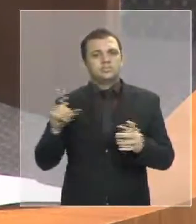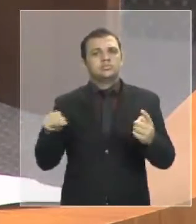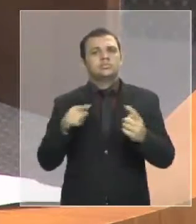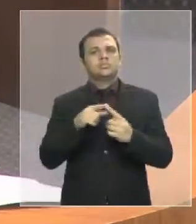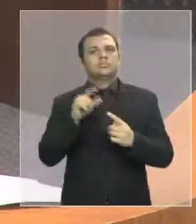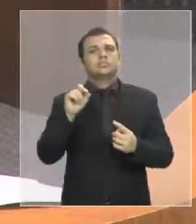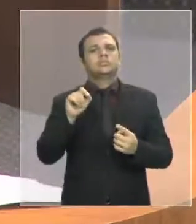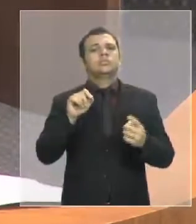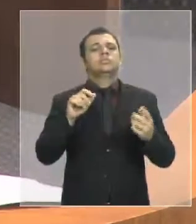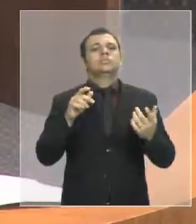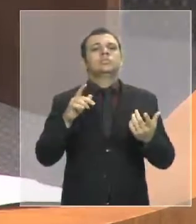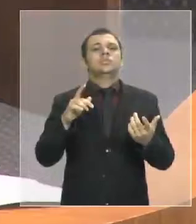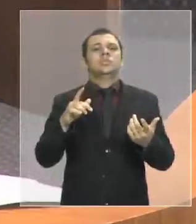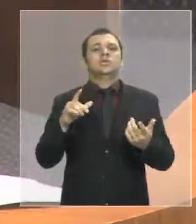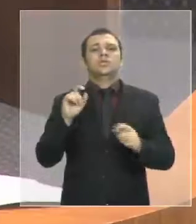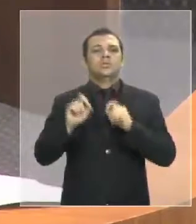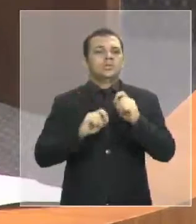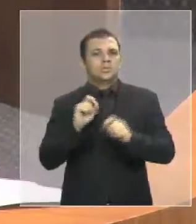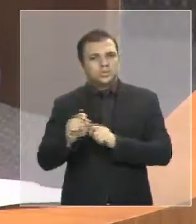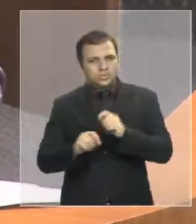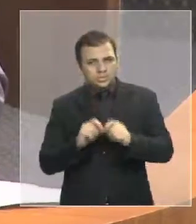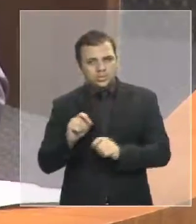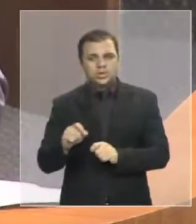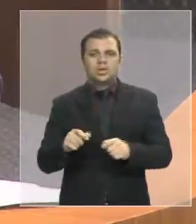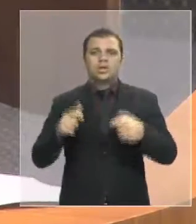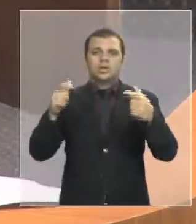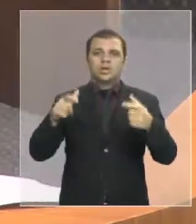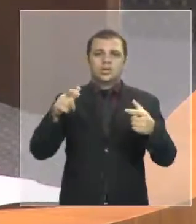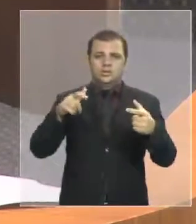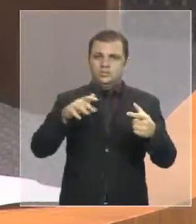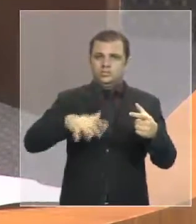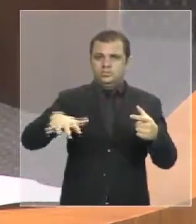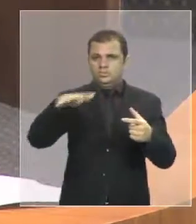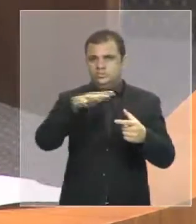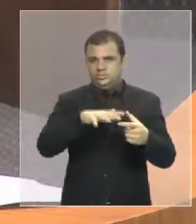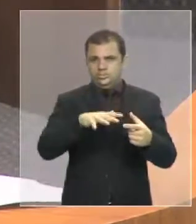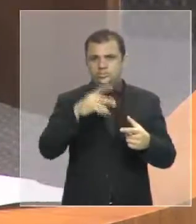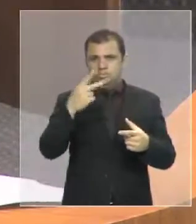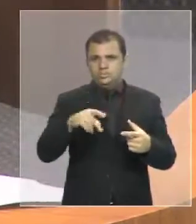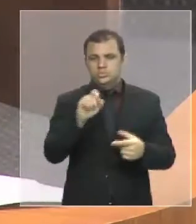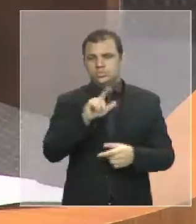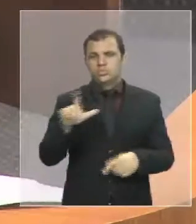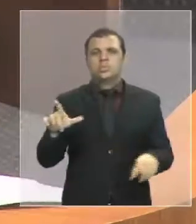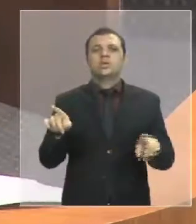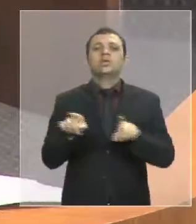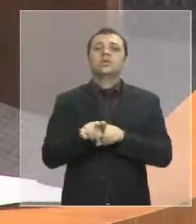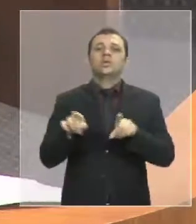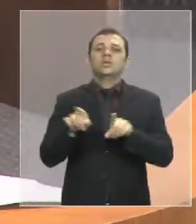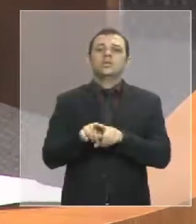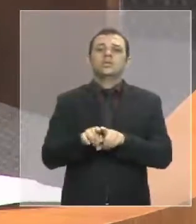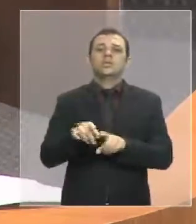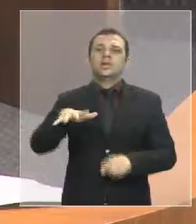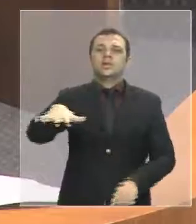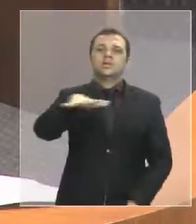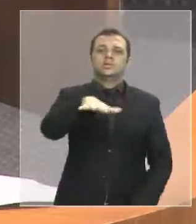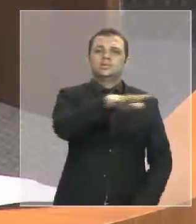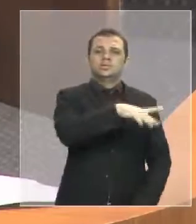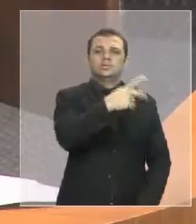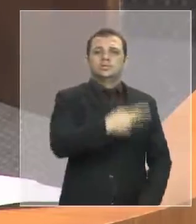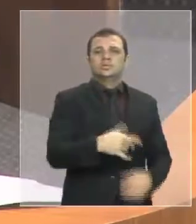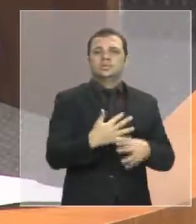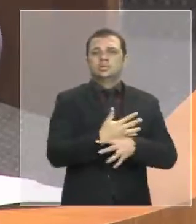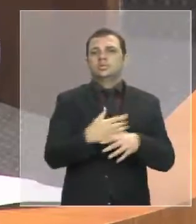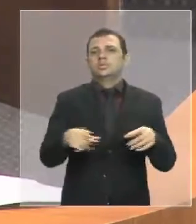corredores urbanos da capital mas todas as regiões da cidade